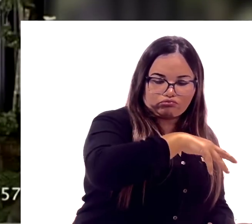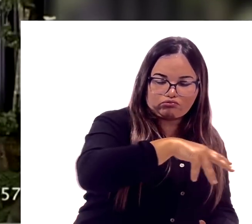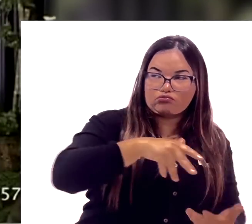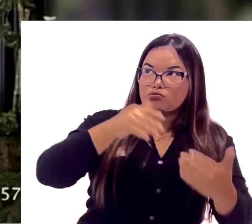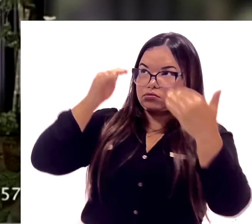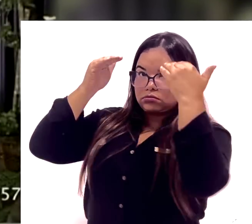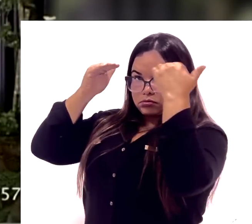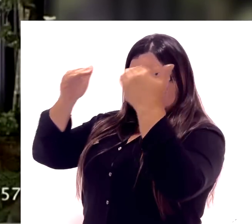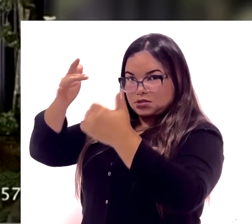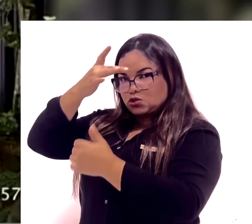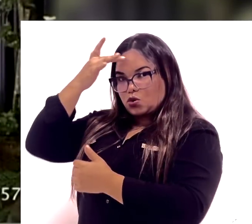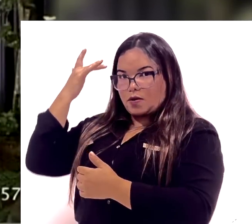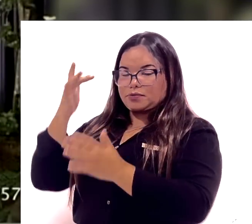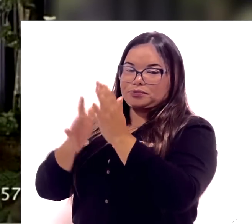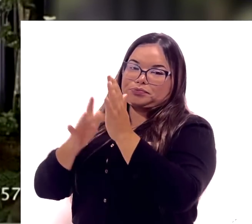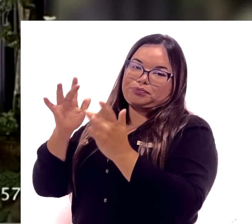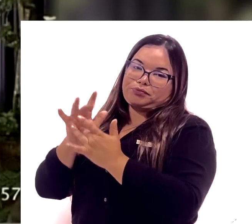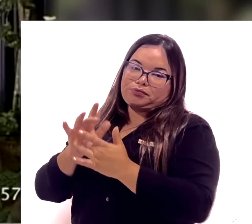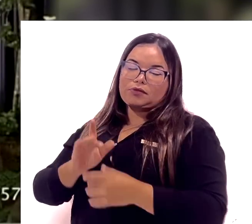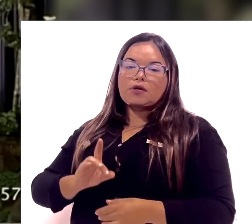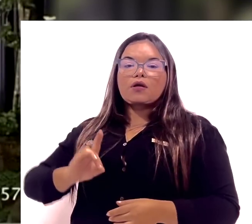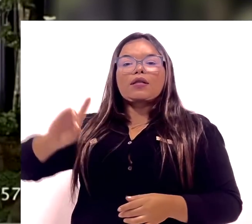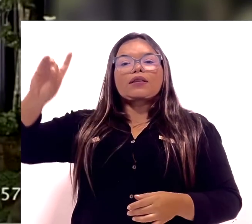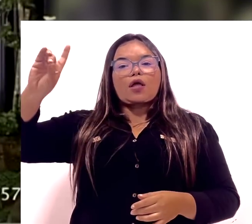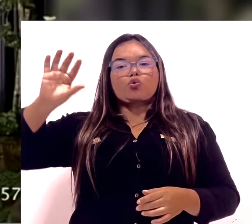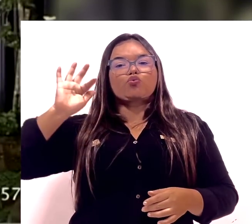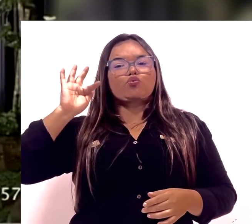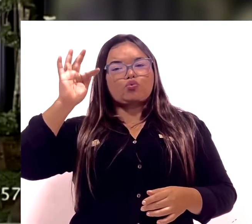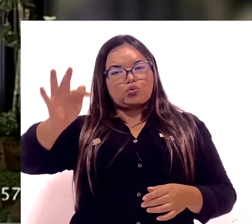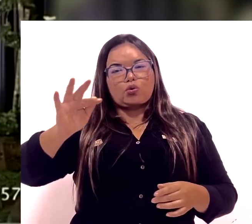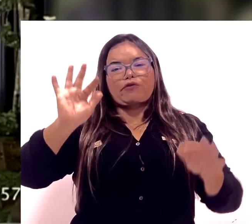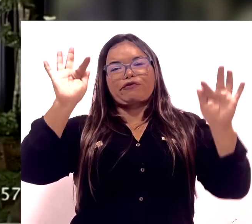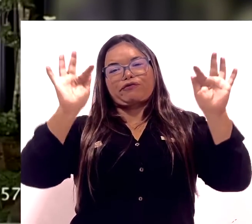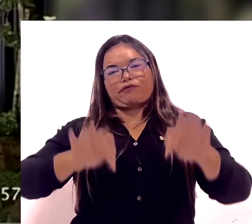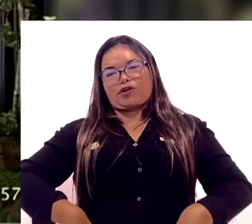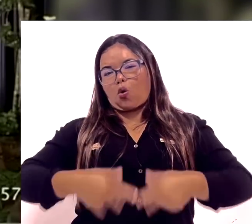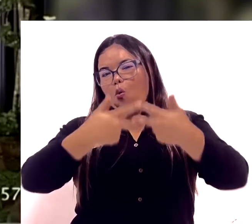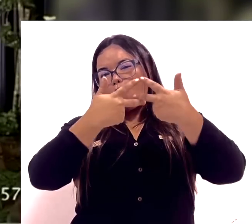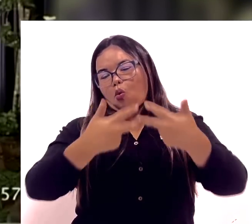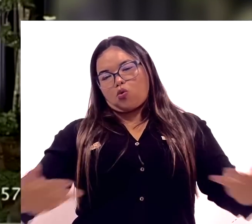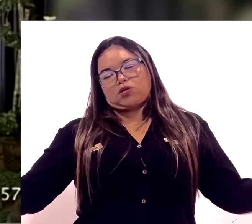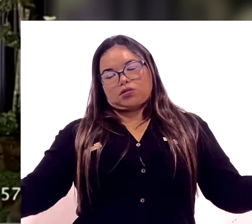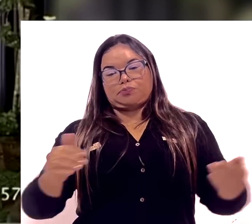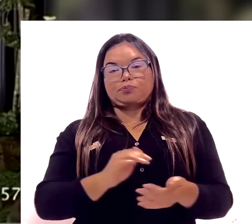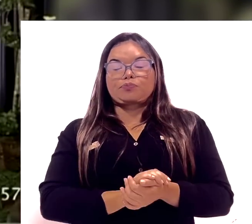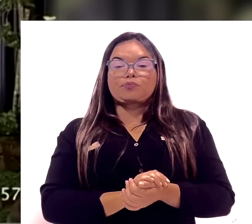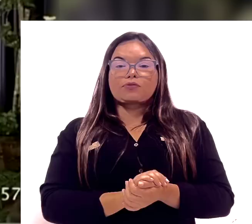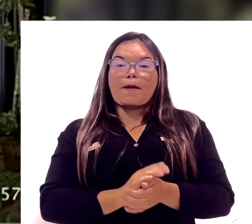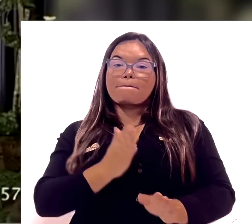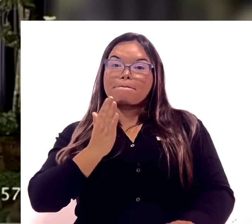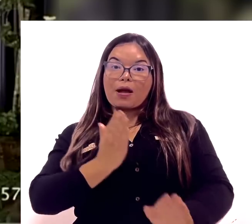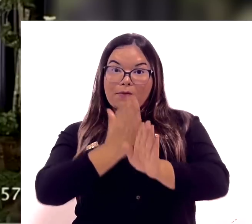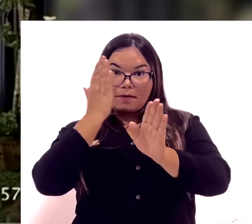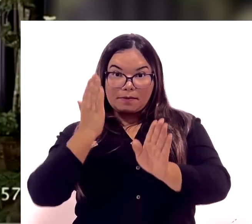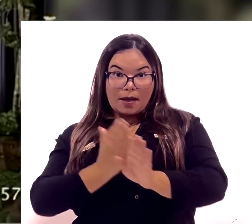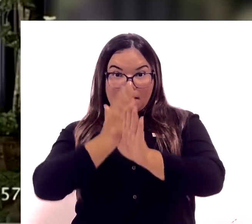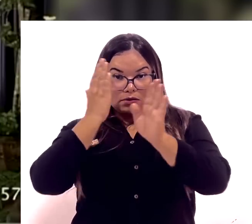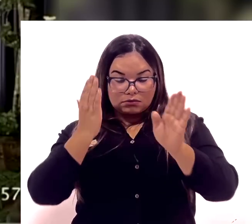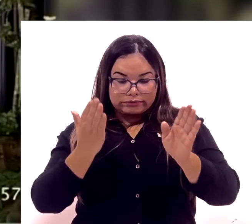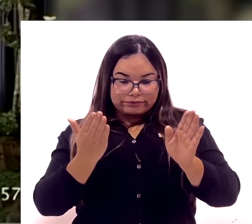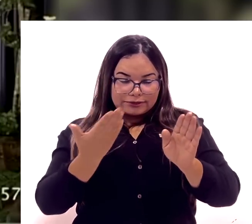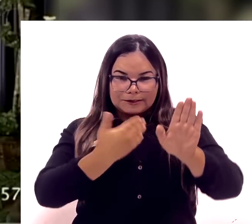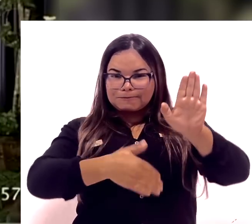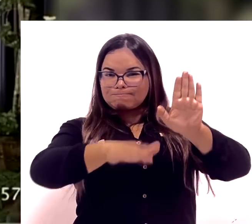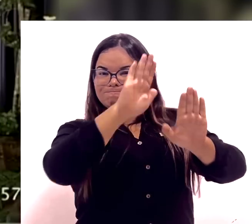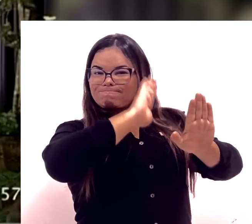Deus trará um fim a todas as coisas muito em breve. E para descobrir a intriga que está por detrás das